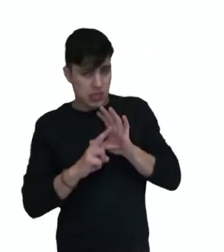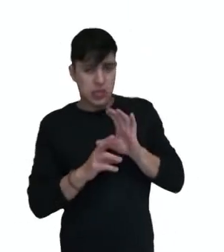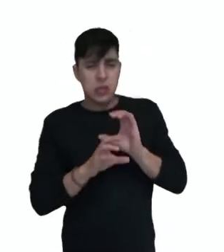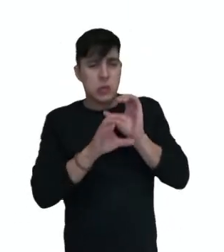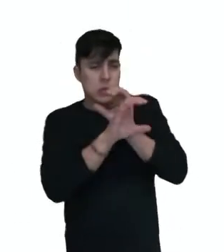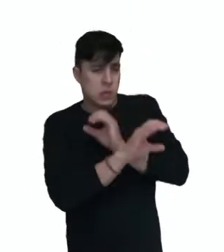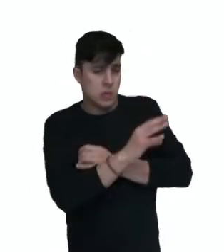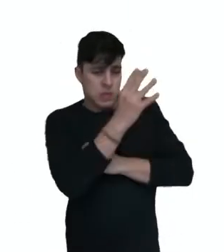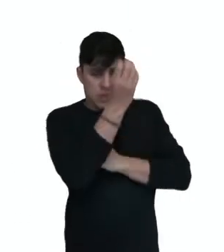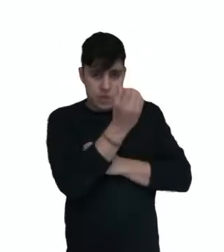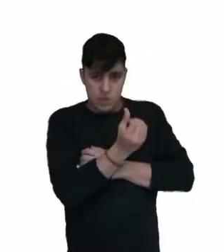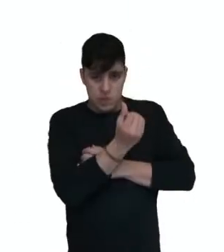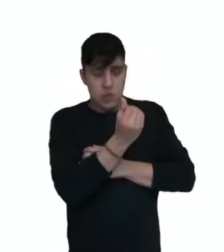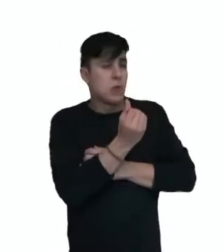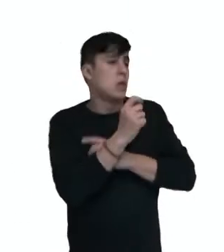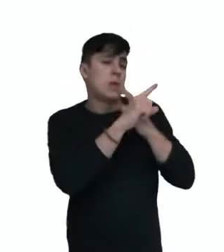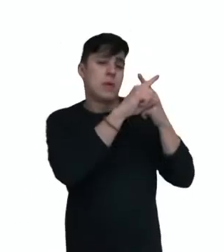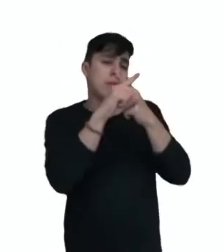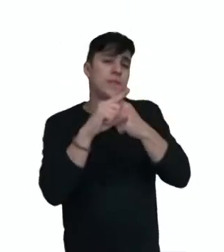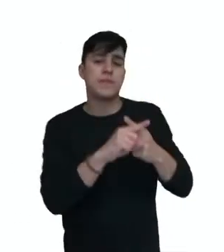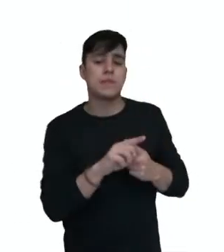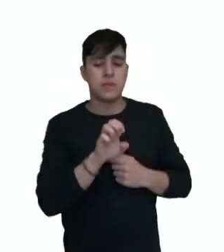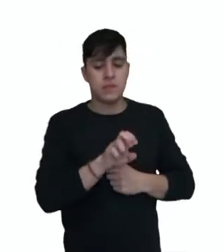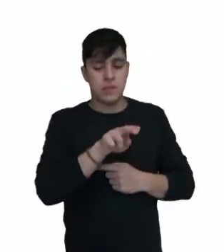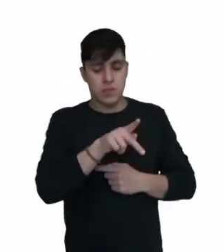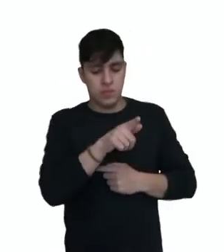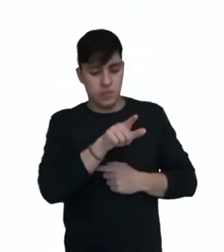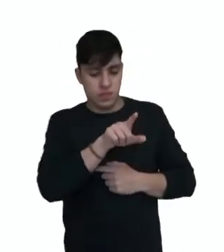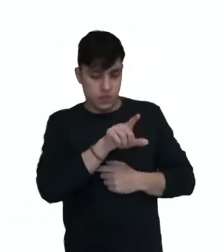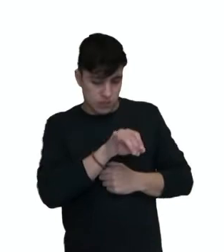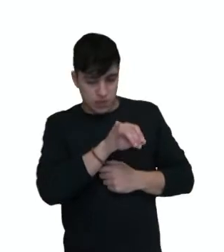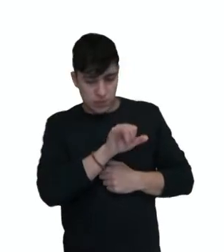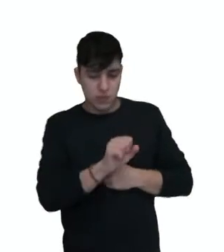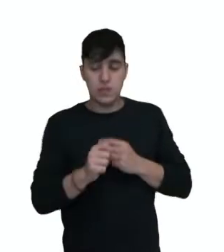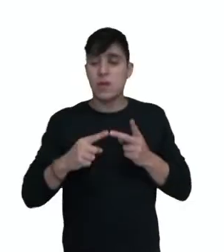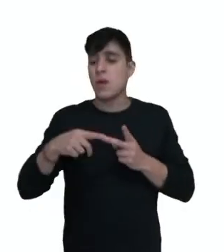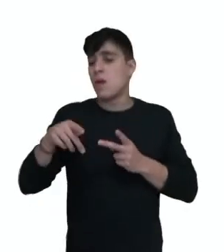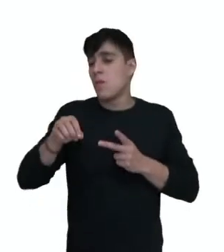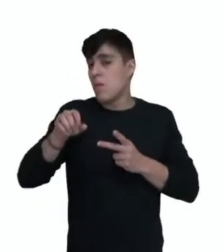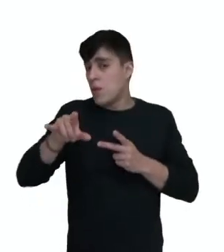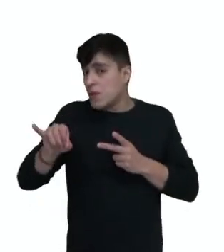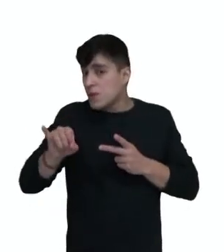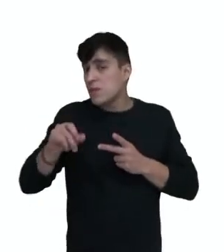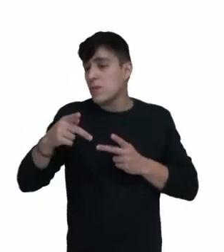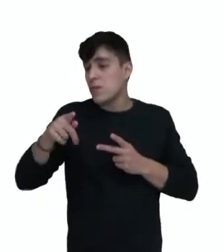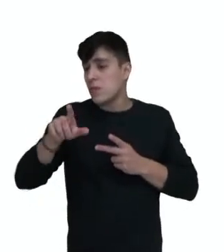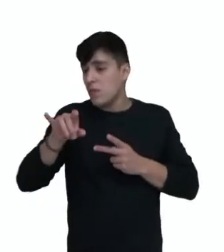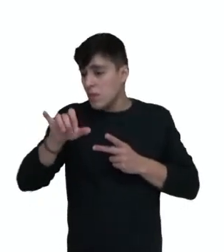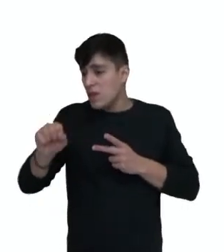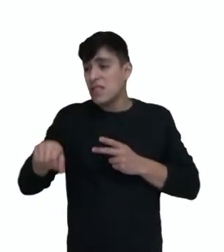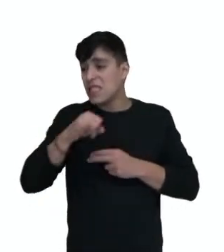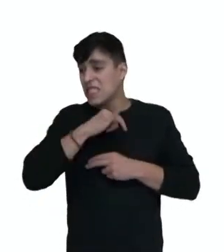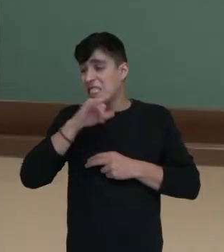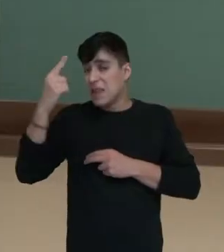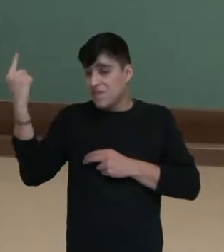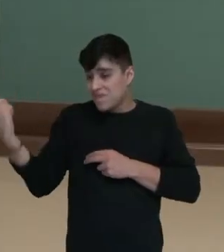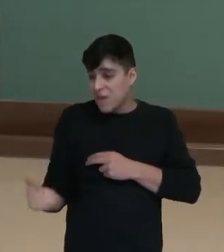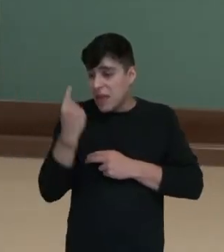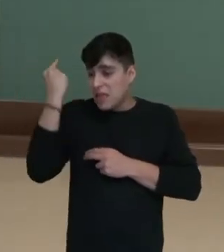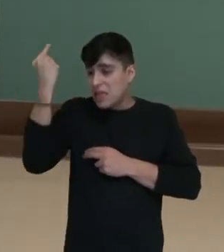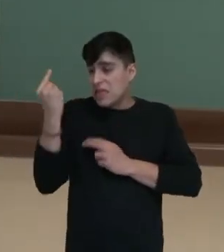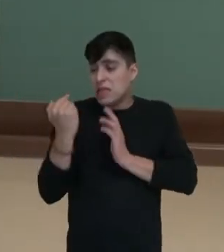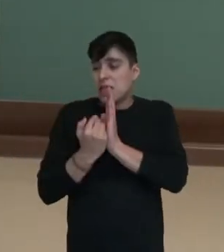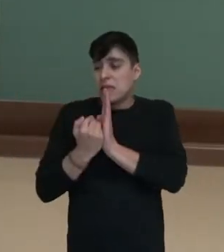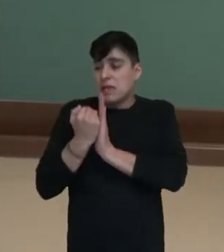os 46 cromossomos é chamado de euploides. Poliploides, quando eu tenho conjuntos adicionais, então muitos, eu